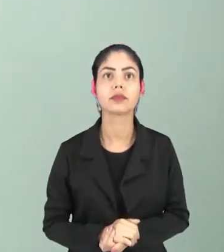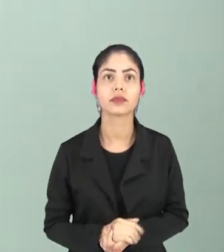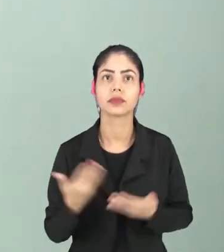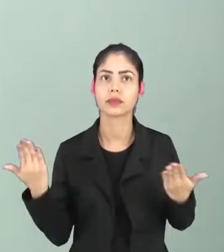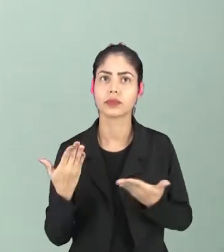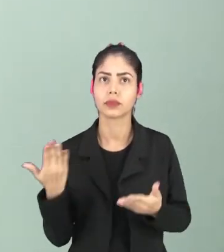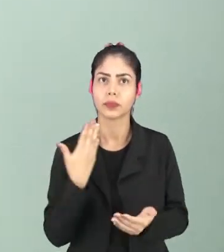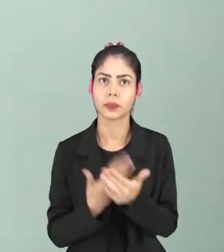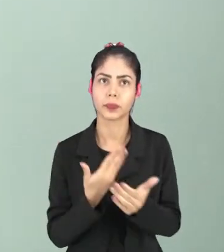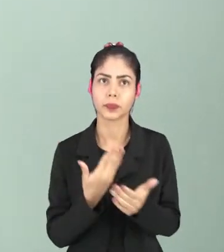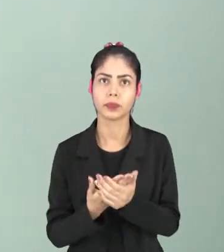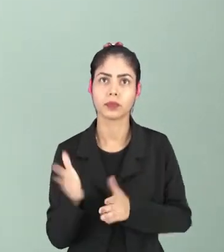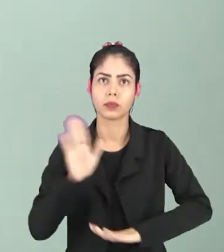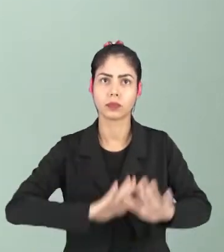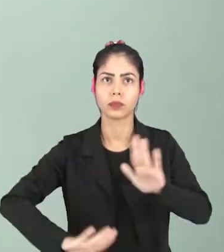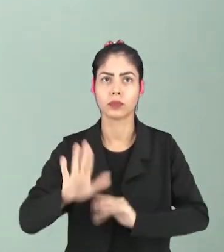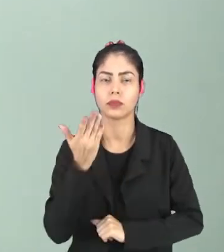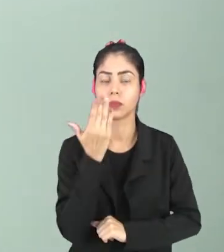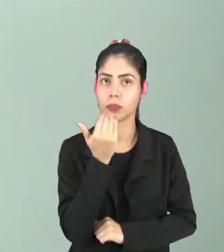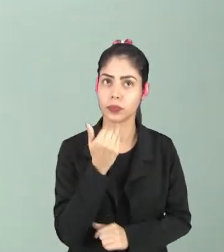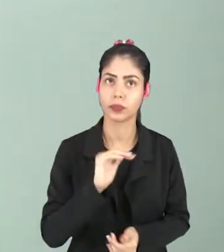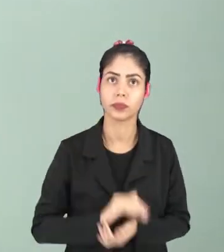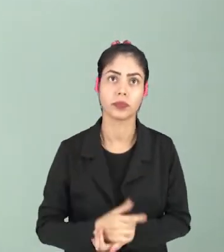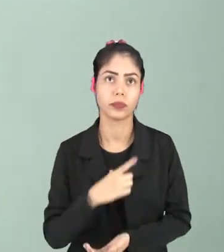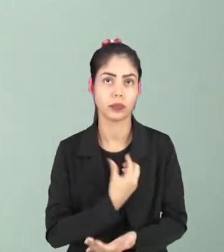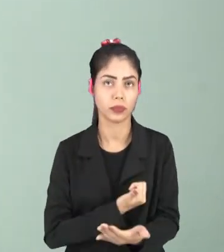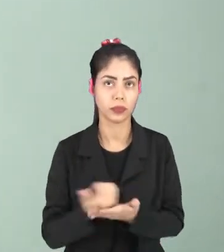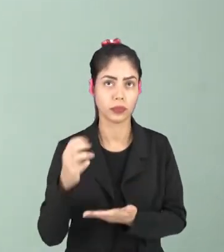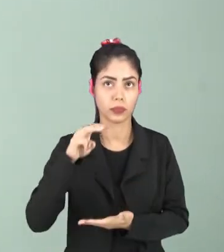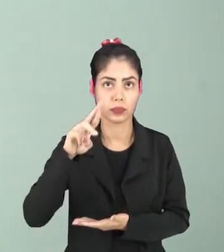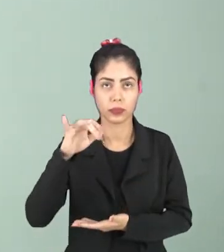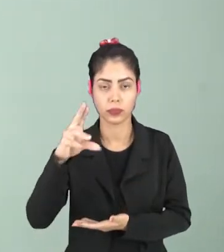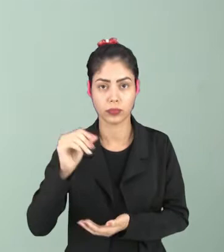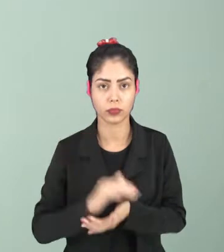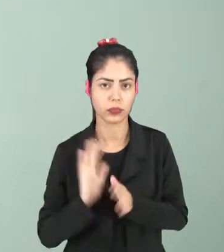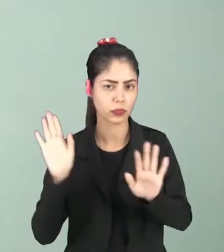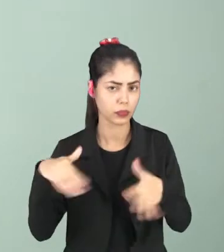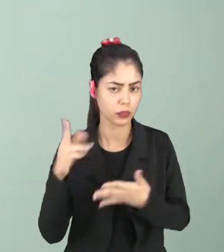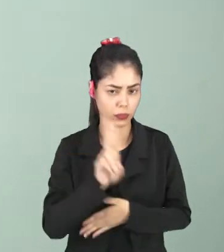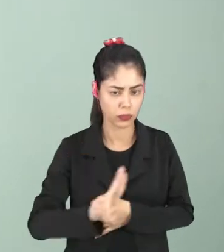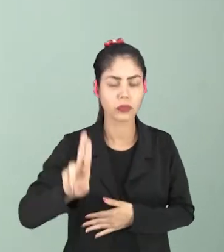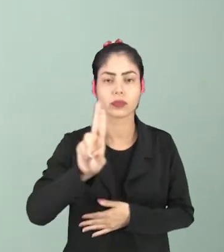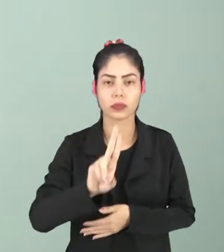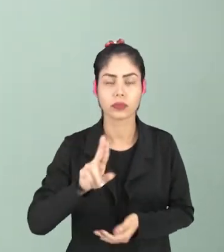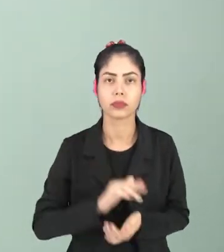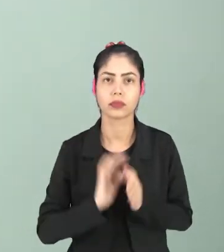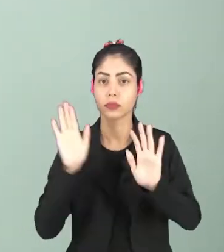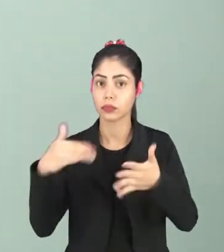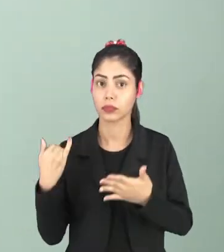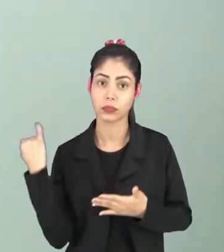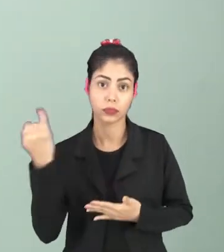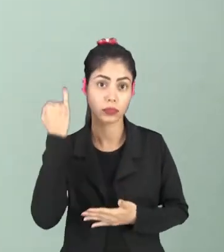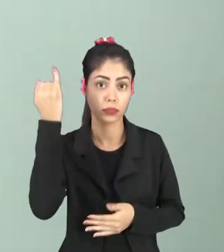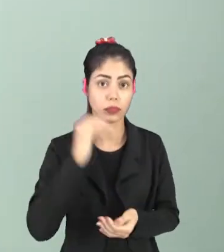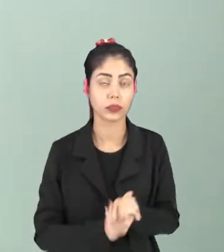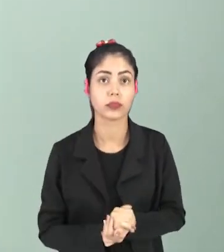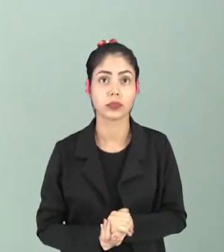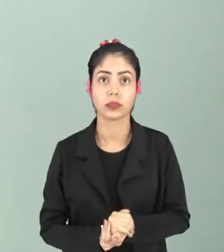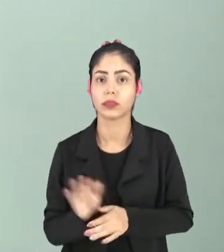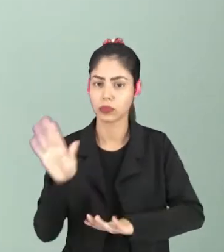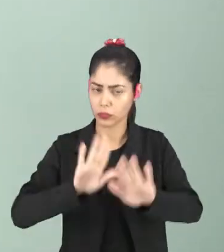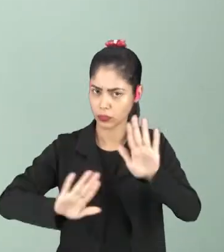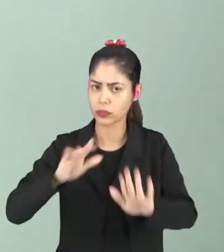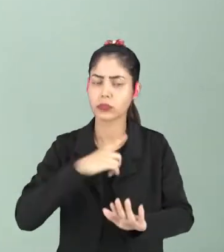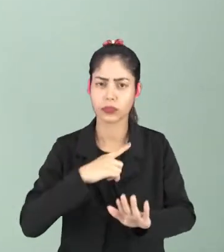de conservação dos alimentos, tá? Vou falar para vocês quais são os principais métodos utilizados, qual a importância de você conservar bem